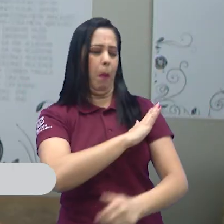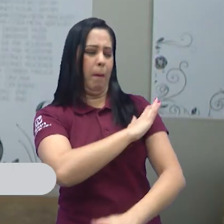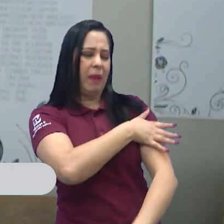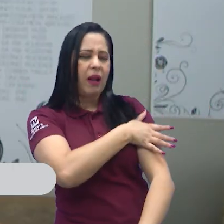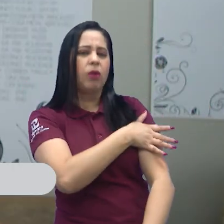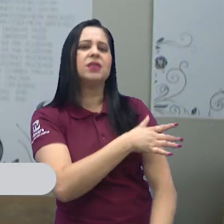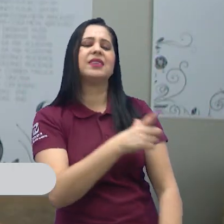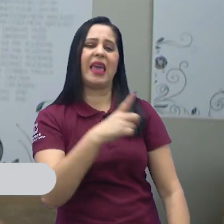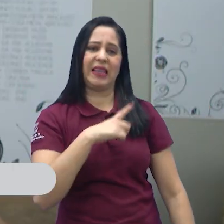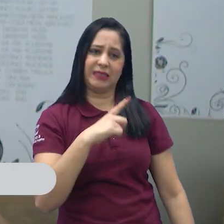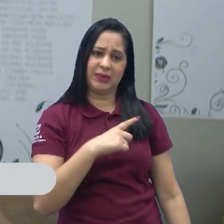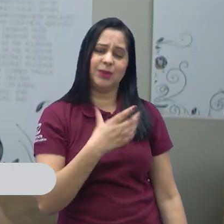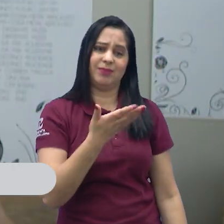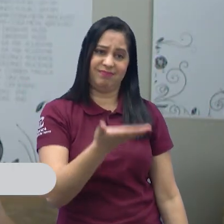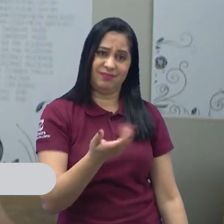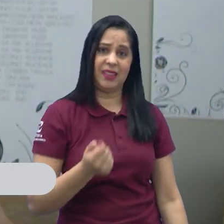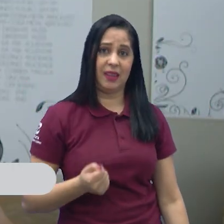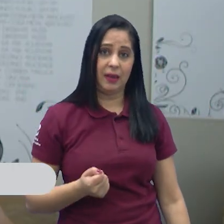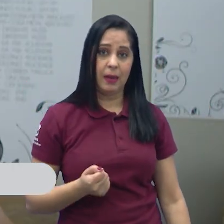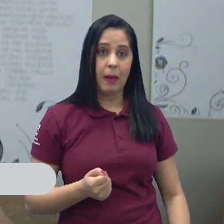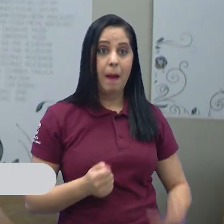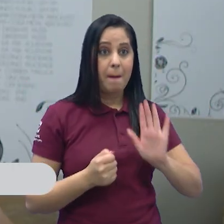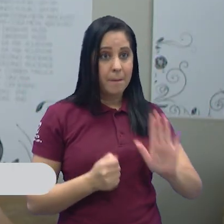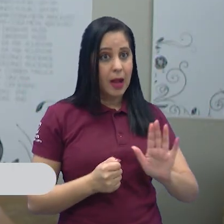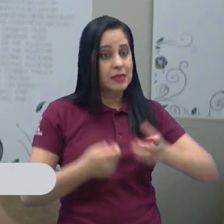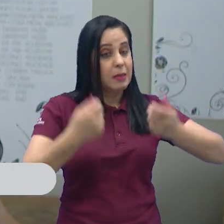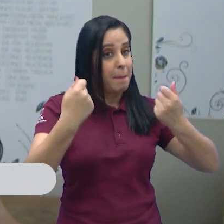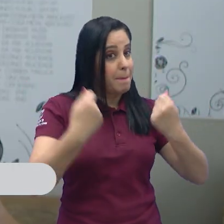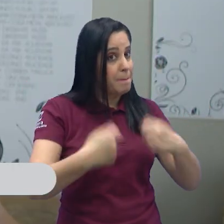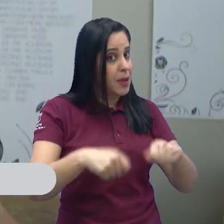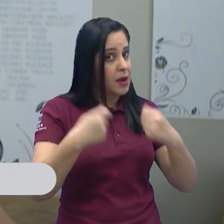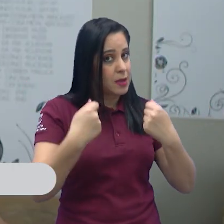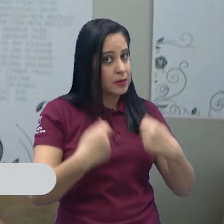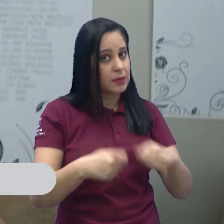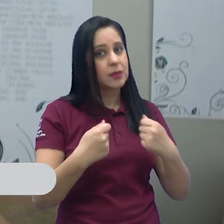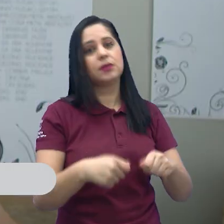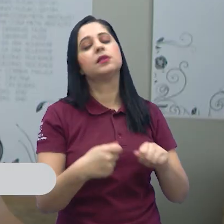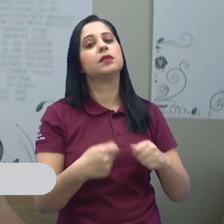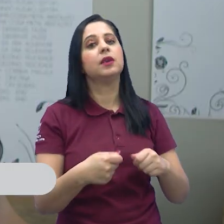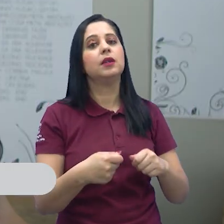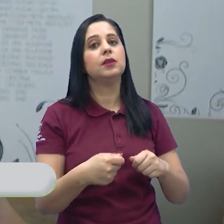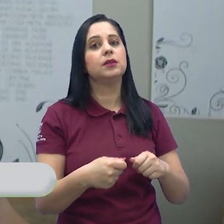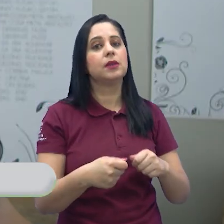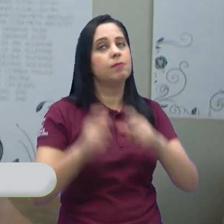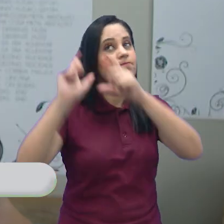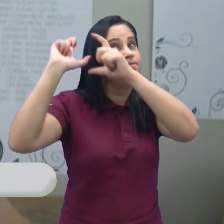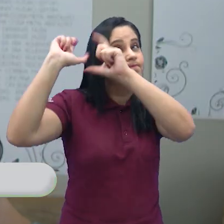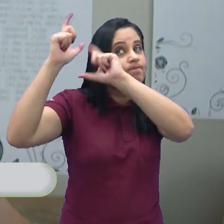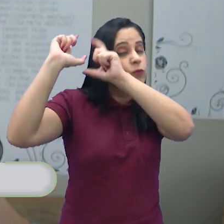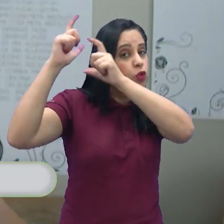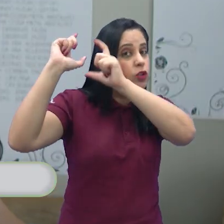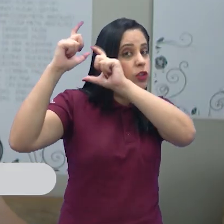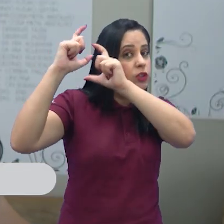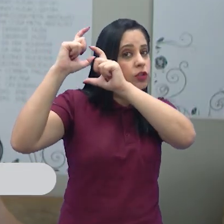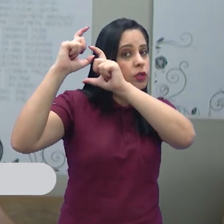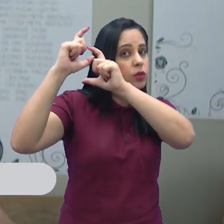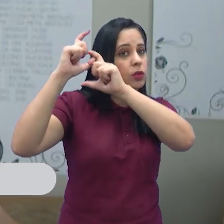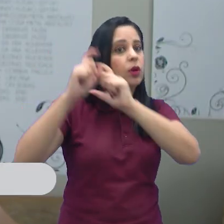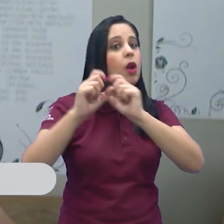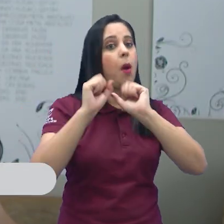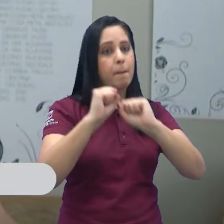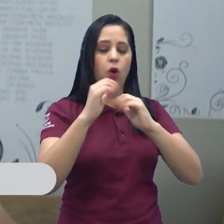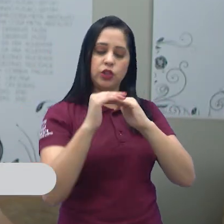sobre isso, né? O que a gente tem que trabalhar é que o transtorno mental ele pode ser